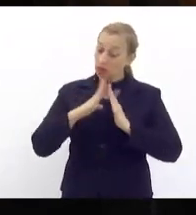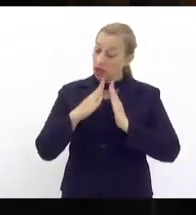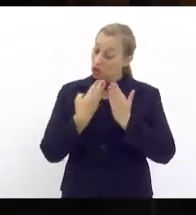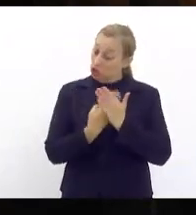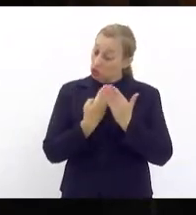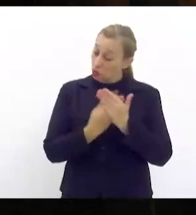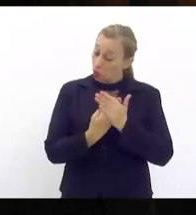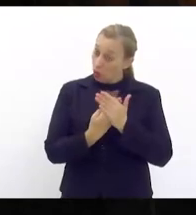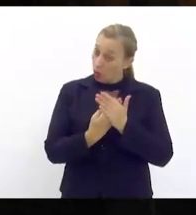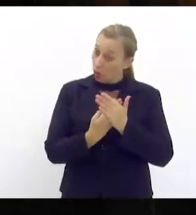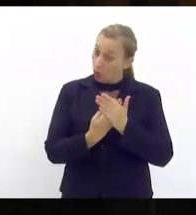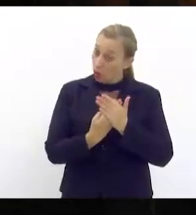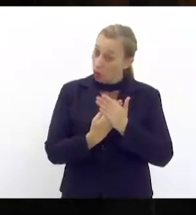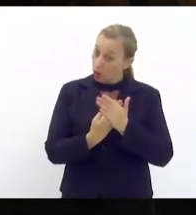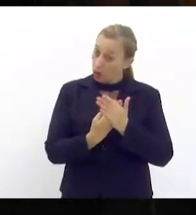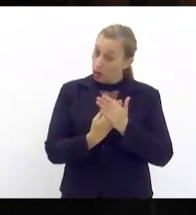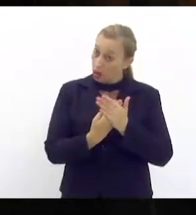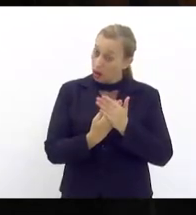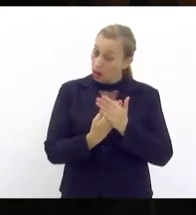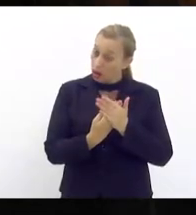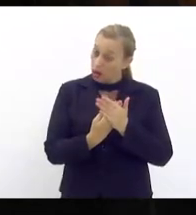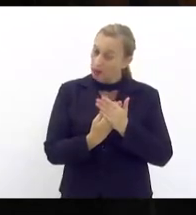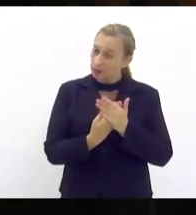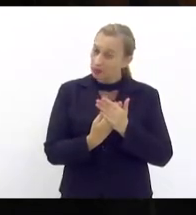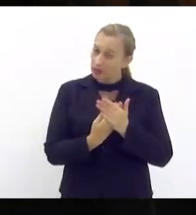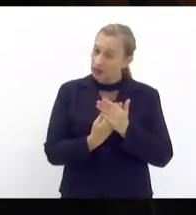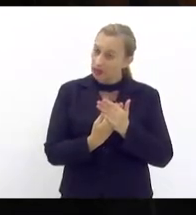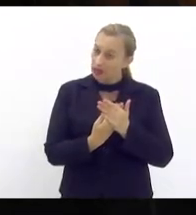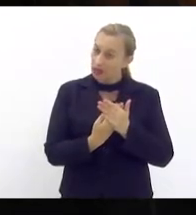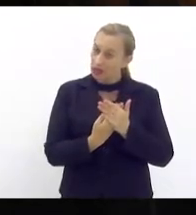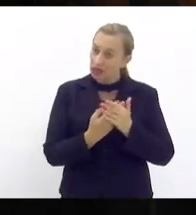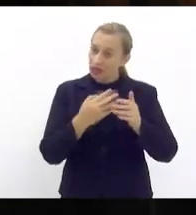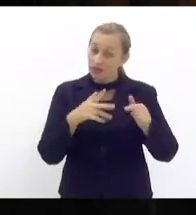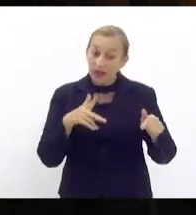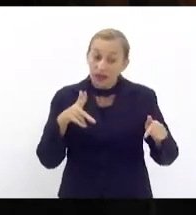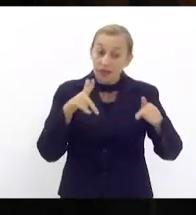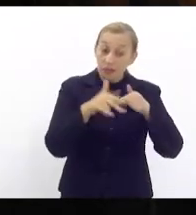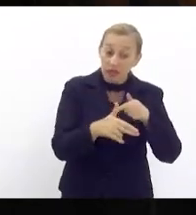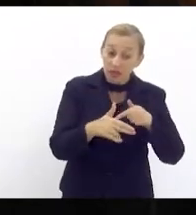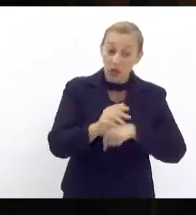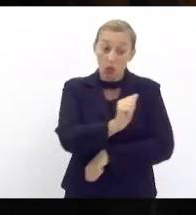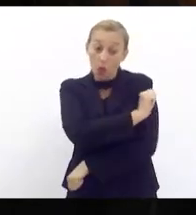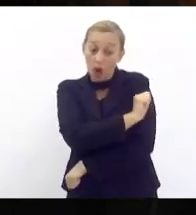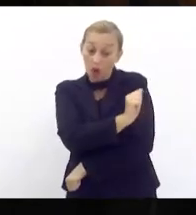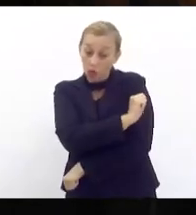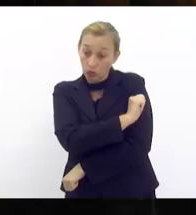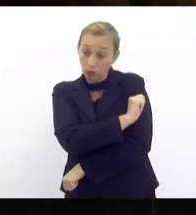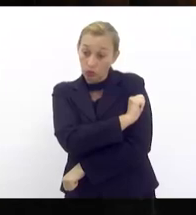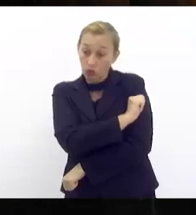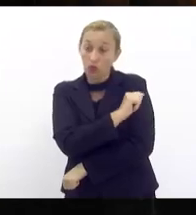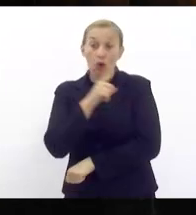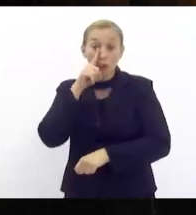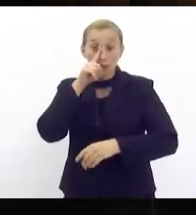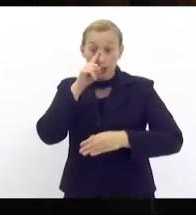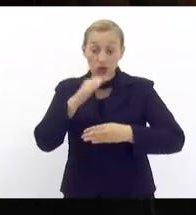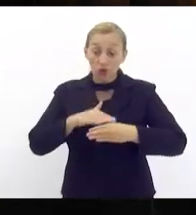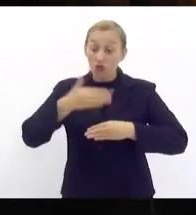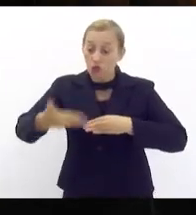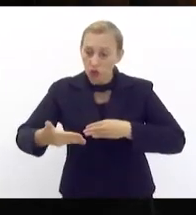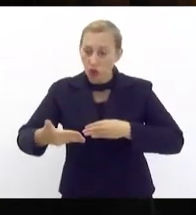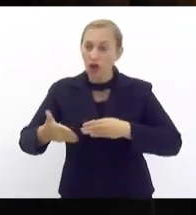vai evidentemente impactar nesse aluno hoje a gente tem com relação